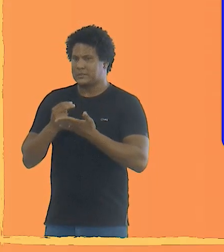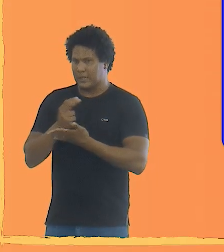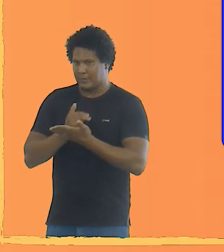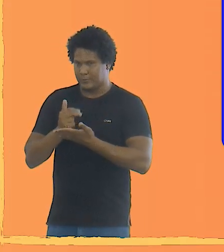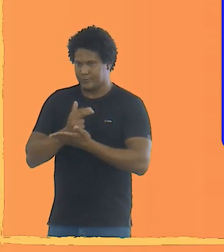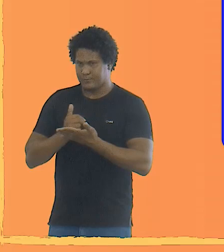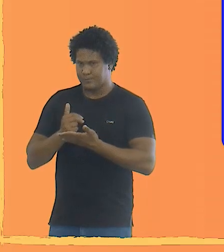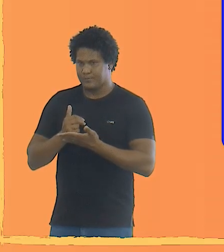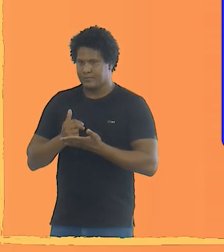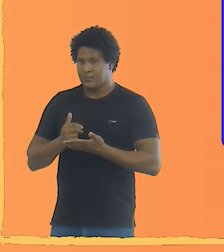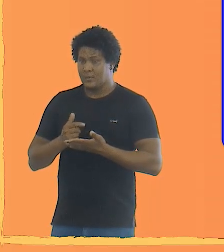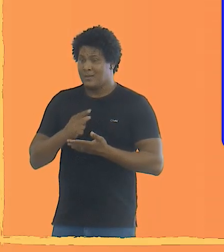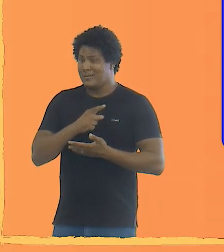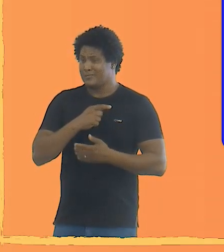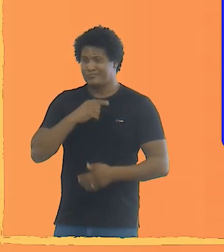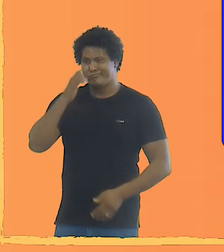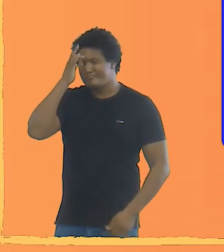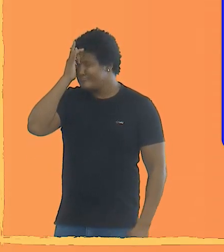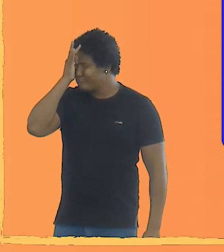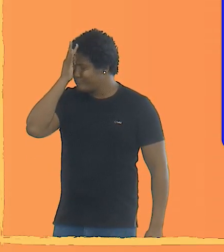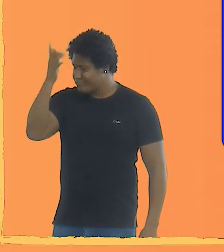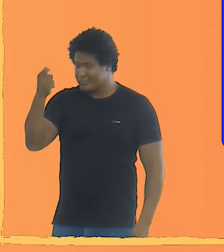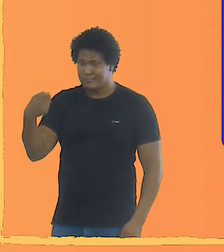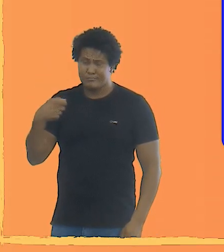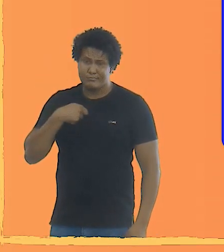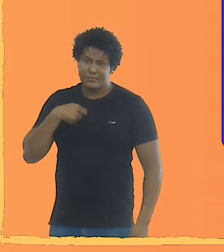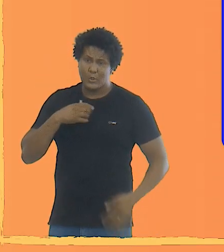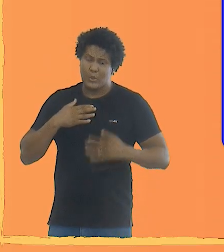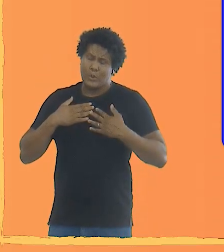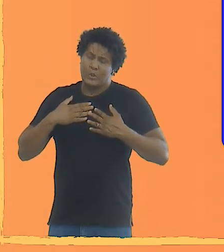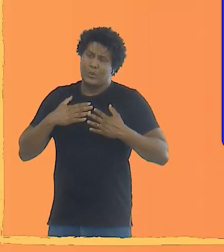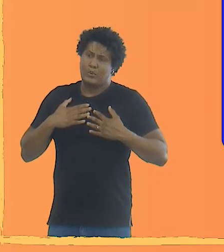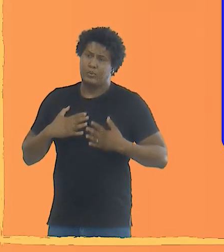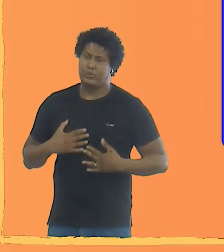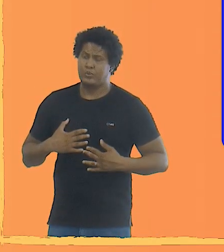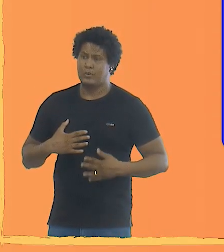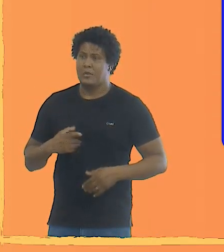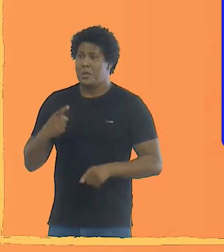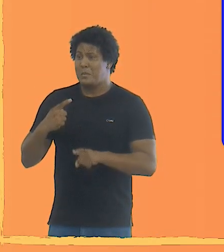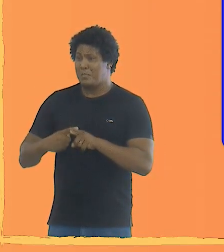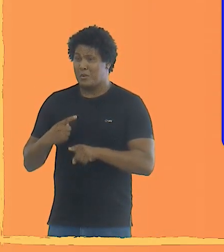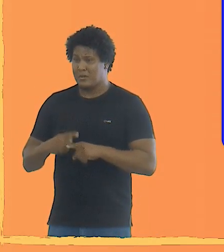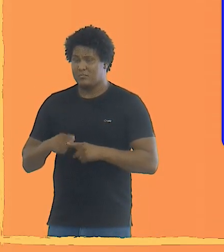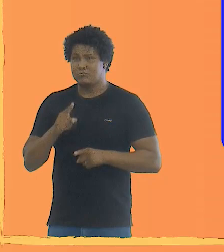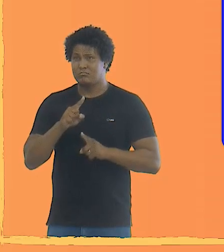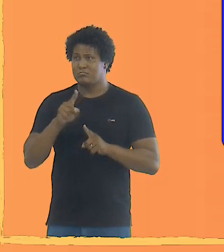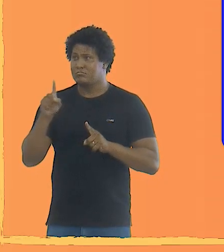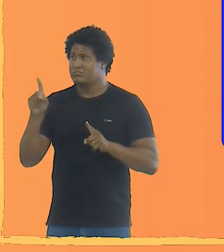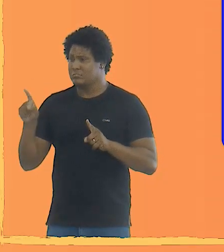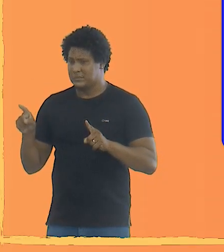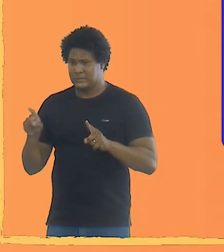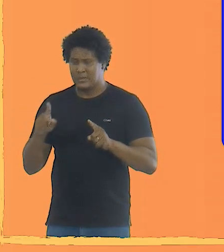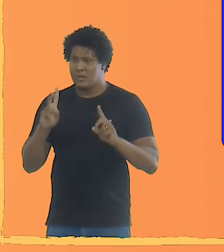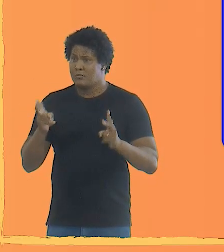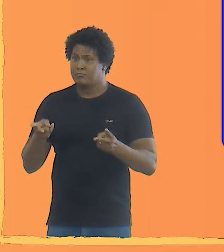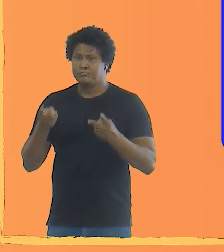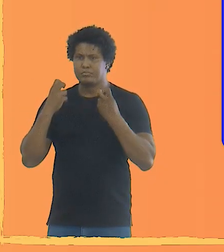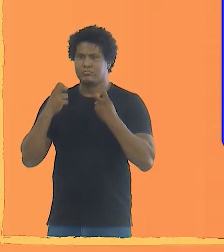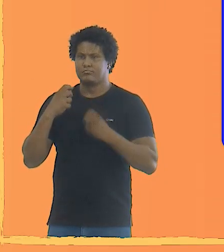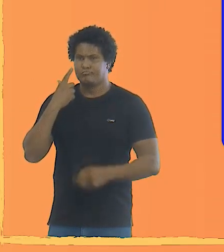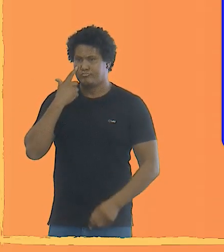desenho, isso facilita tanto a vida da gente que vocês nem imaginam. Porque na hora que você percebe o desenho, às vezes você